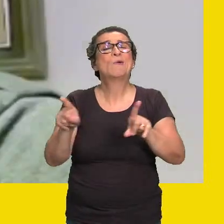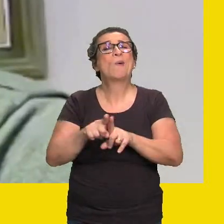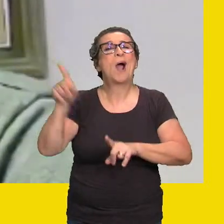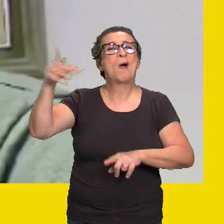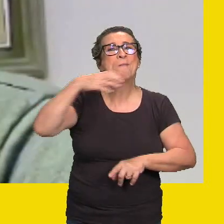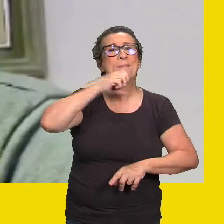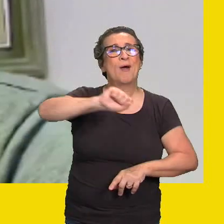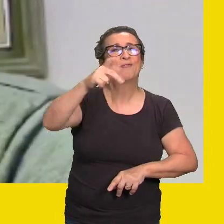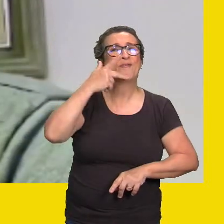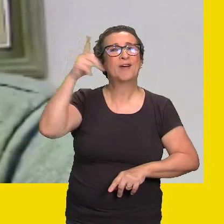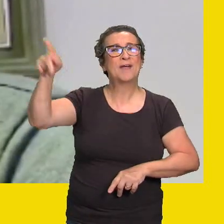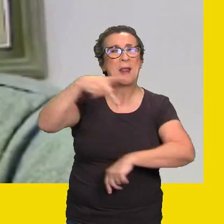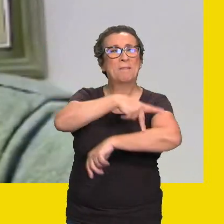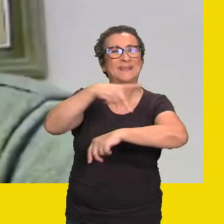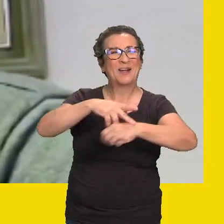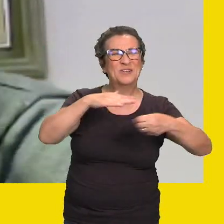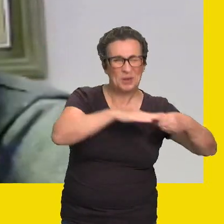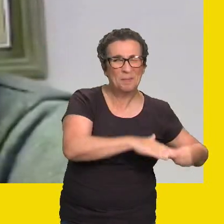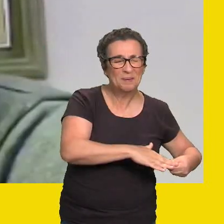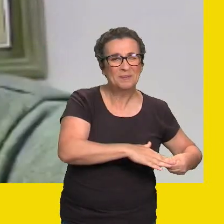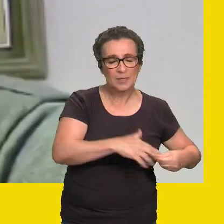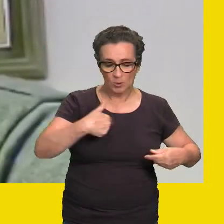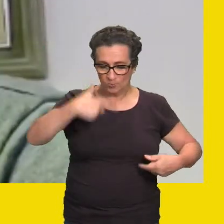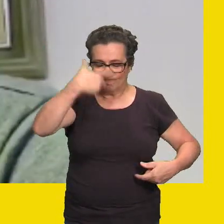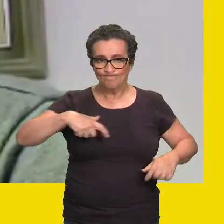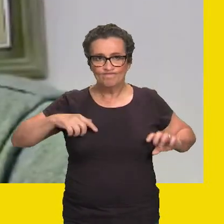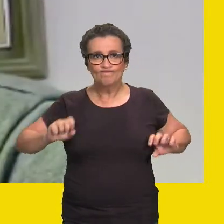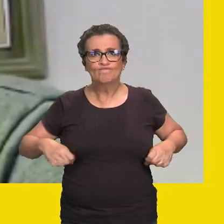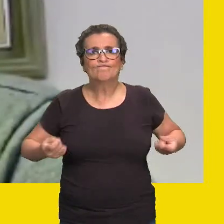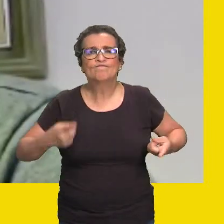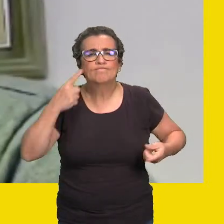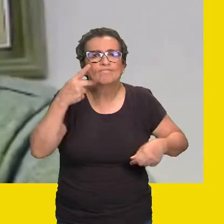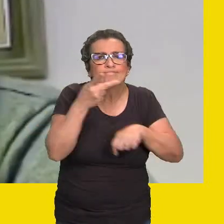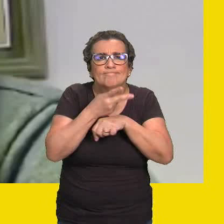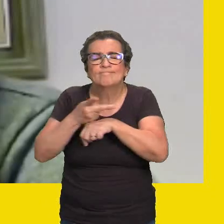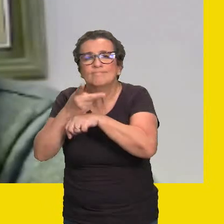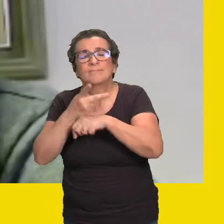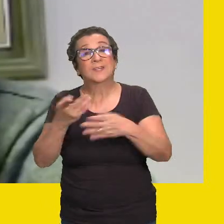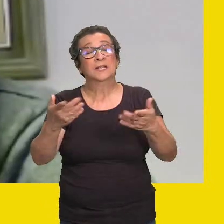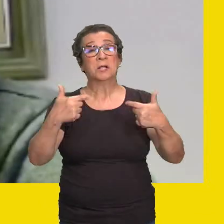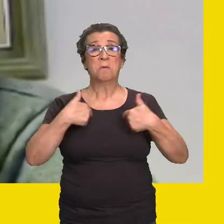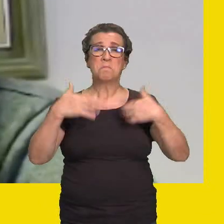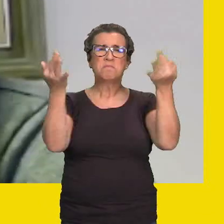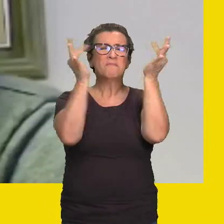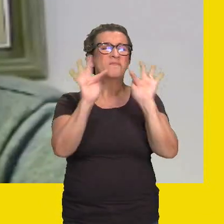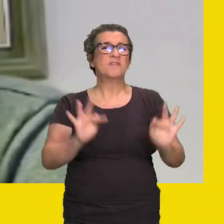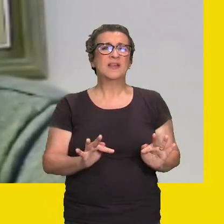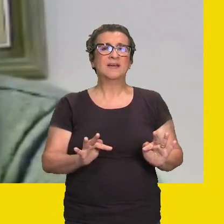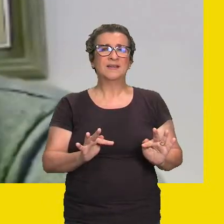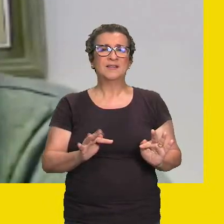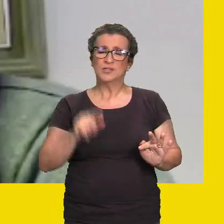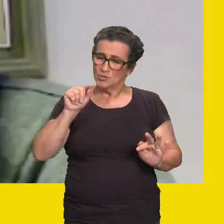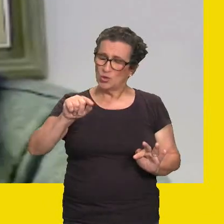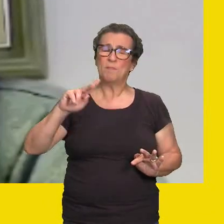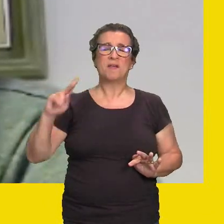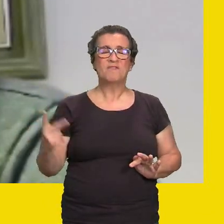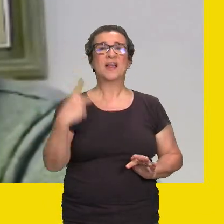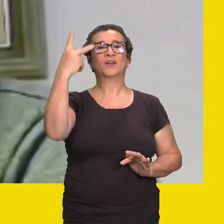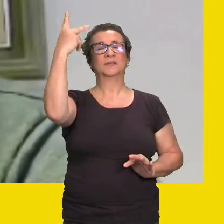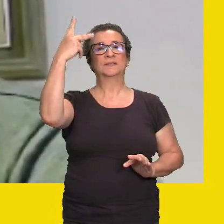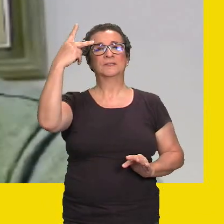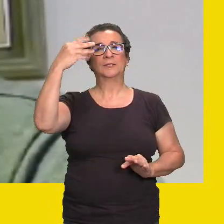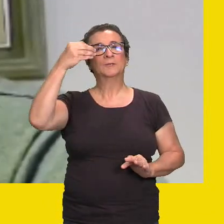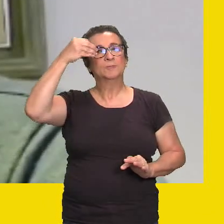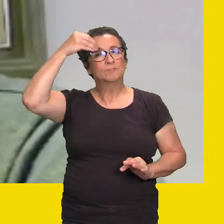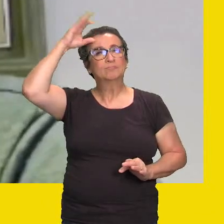Oprimido. E eu vou dizer para vocês que eu estou muito feliz com a valorização dos